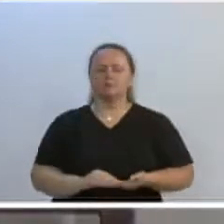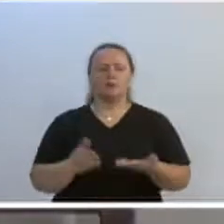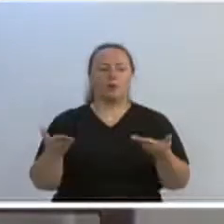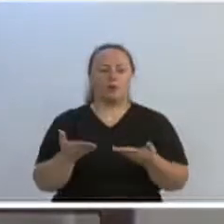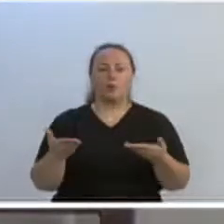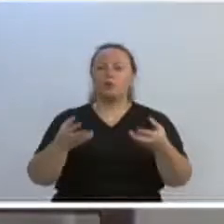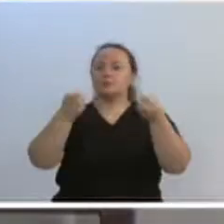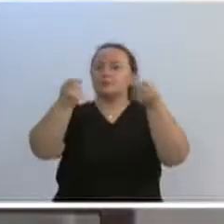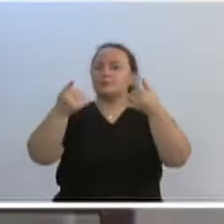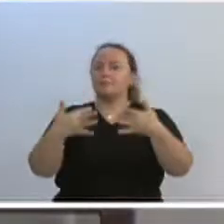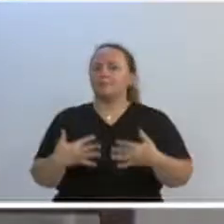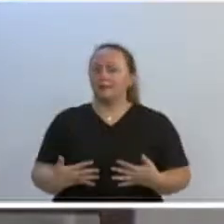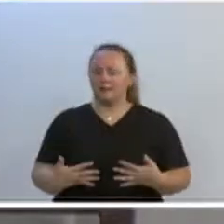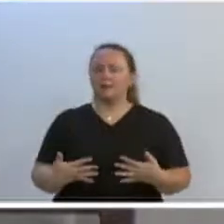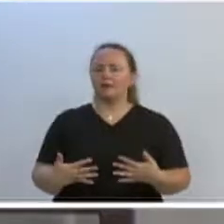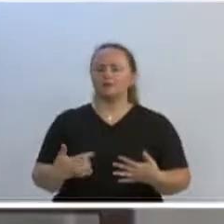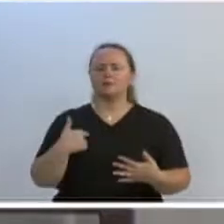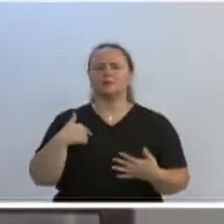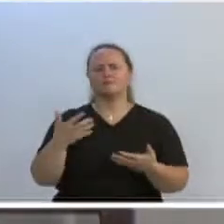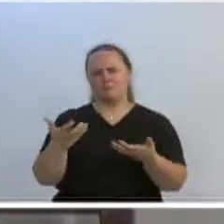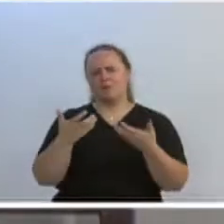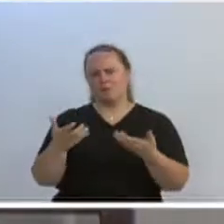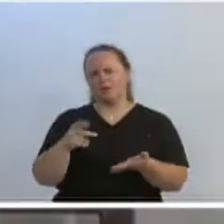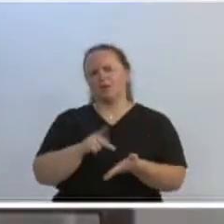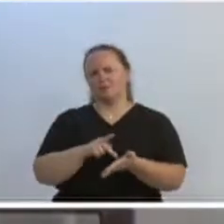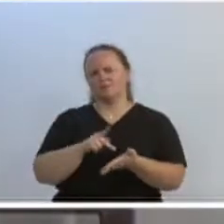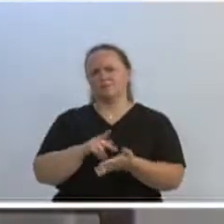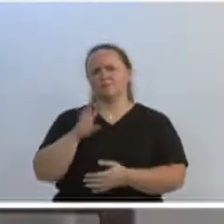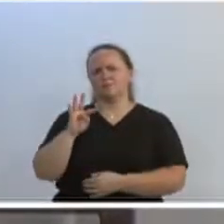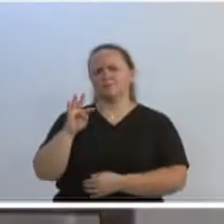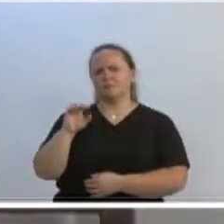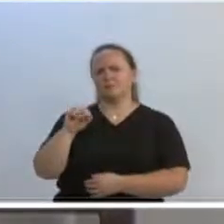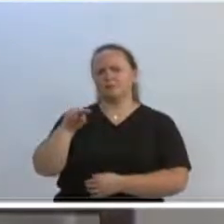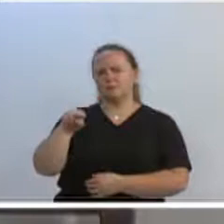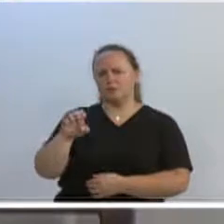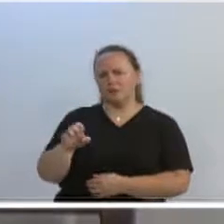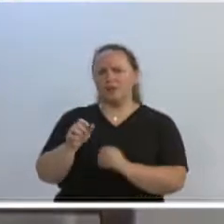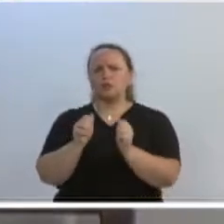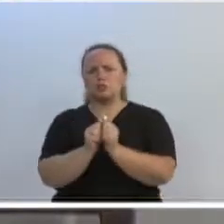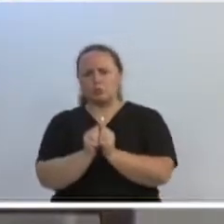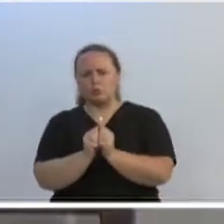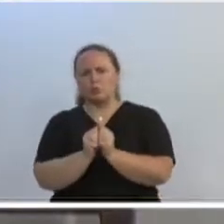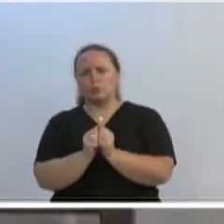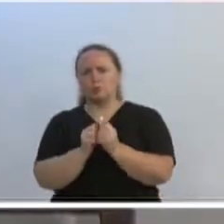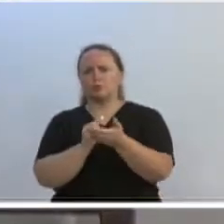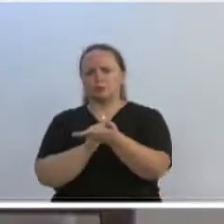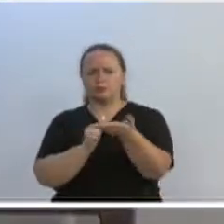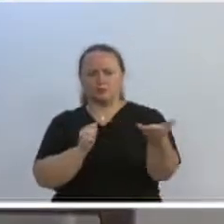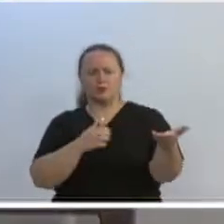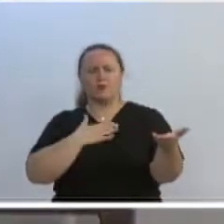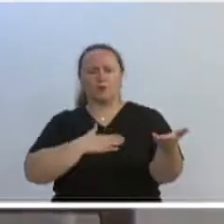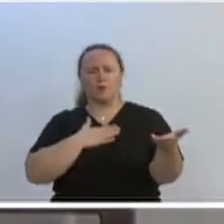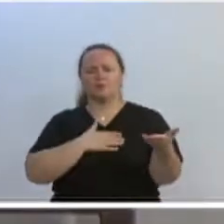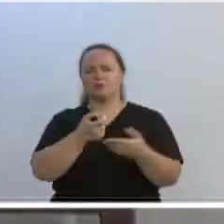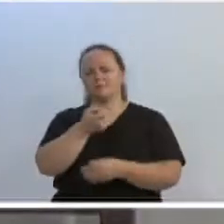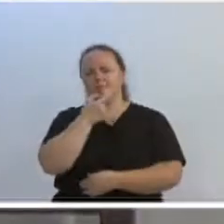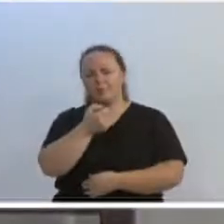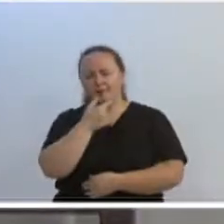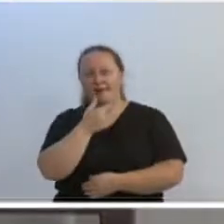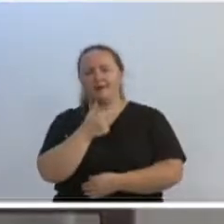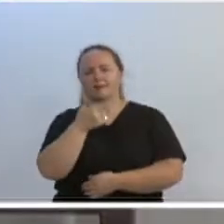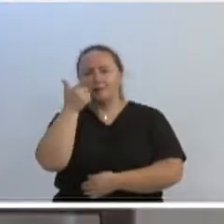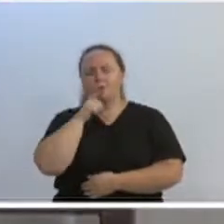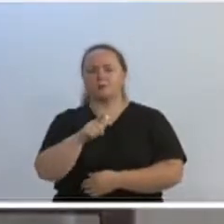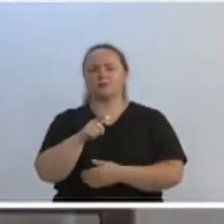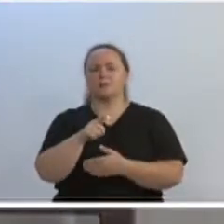eu gostaria que os blogs que nem o tonel está sempre presente e gosta de fazer aquelas atriz bonita pra fazer a linha curtida